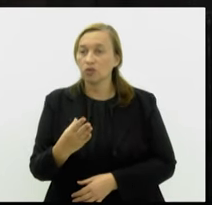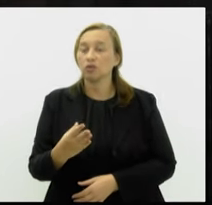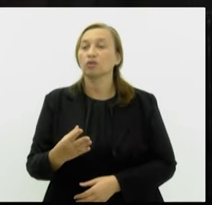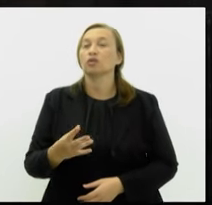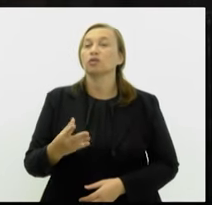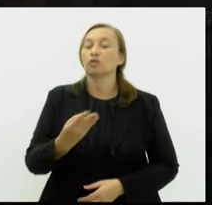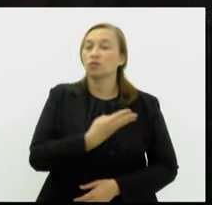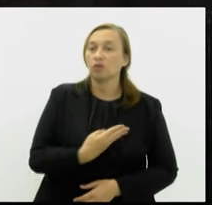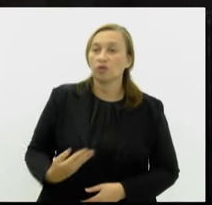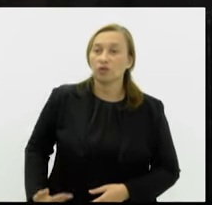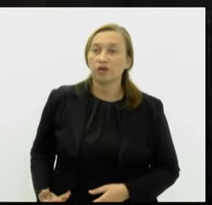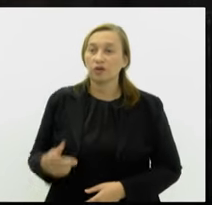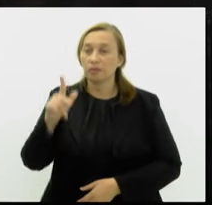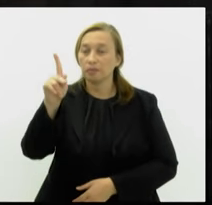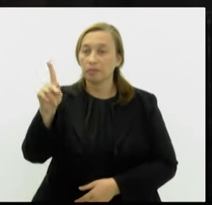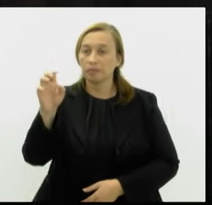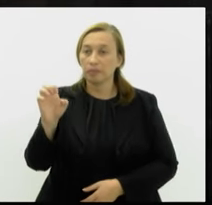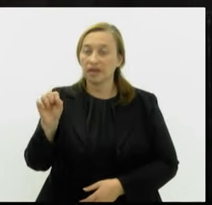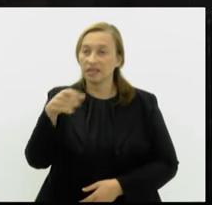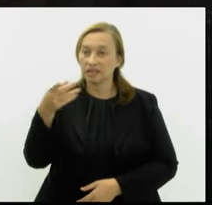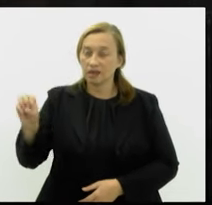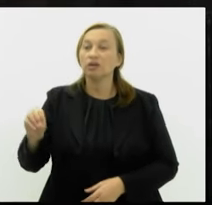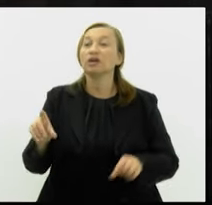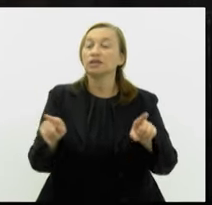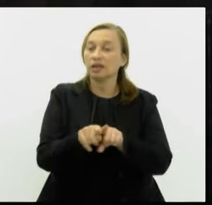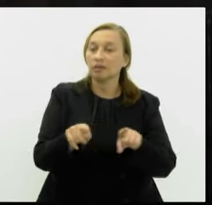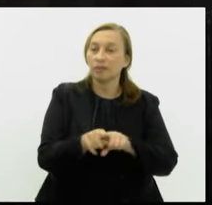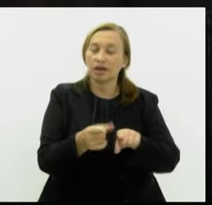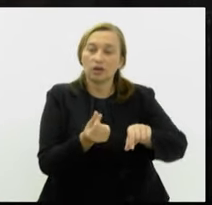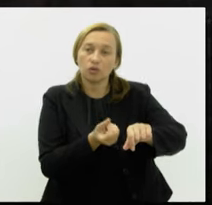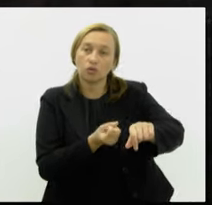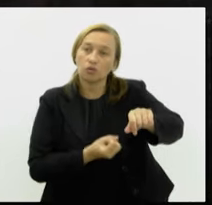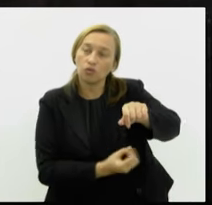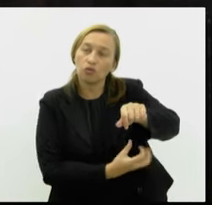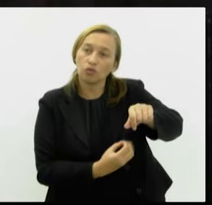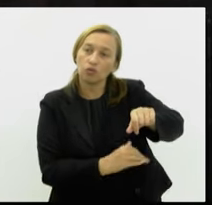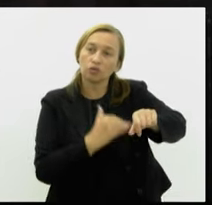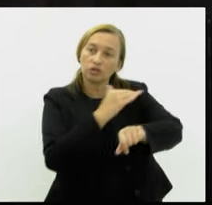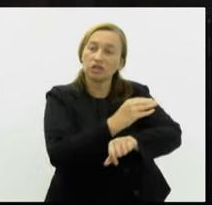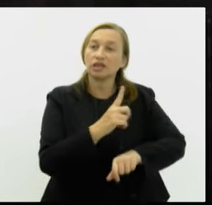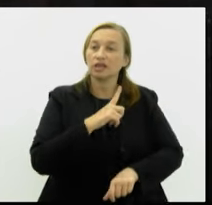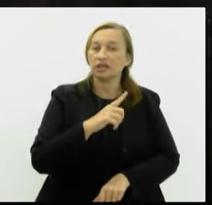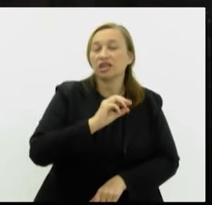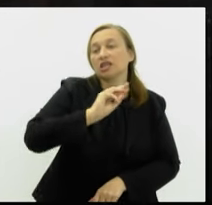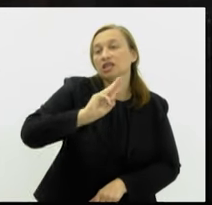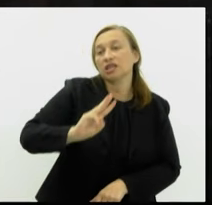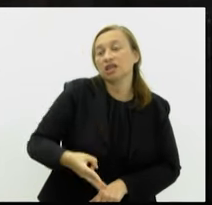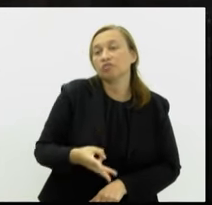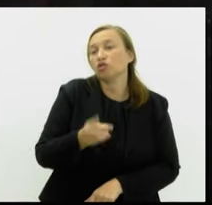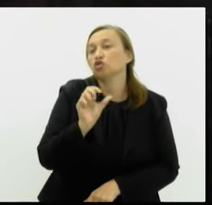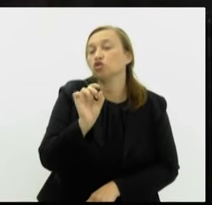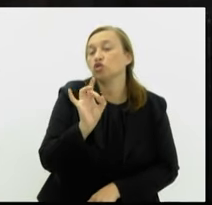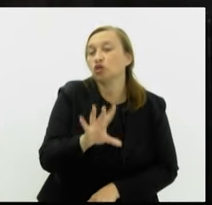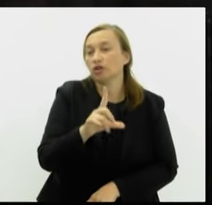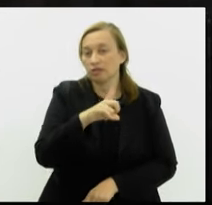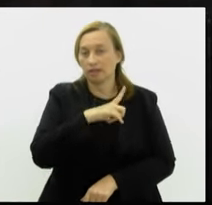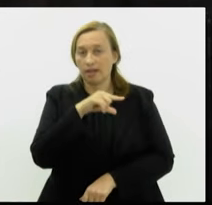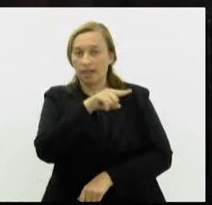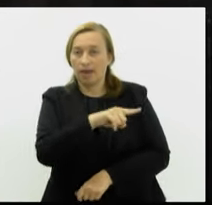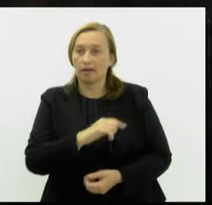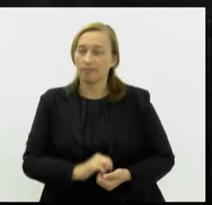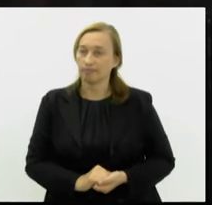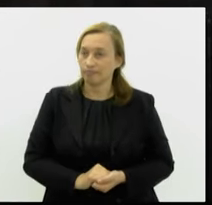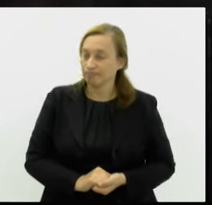Pezão. E também o Fundo Soberano, que tem lá 3 bilhãozinhos. Contingencia, ninguém